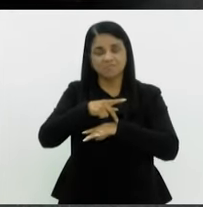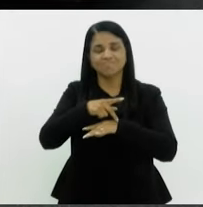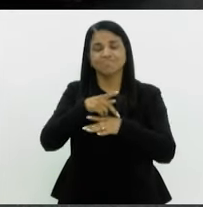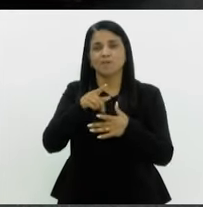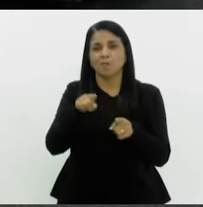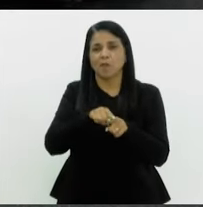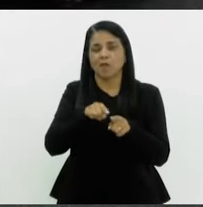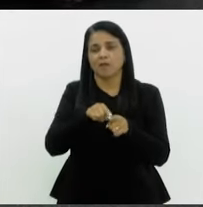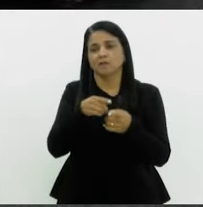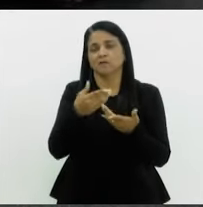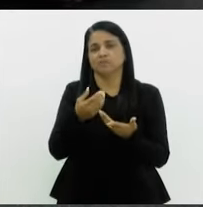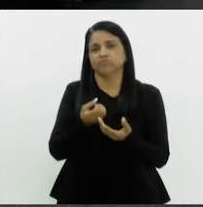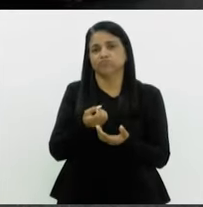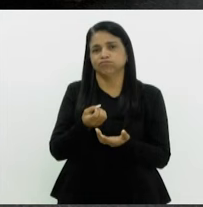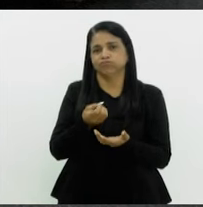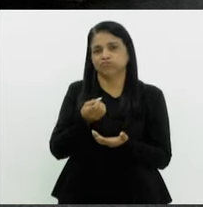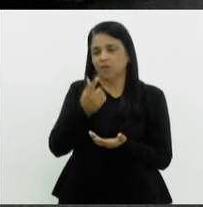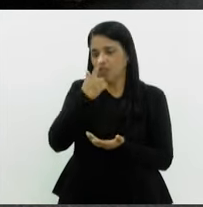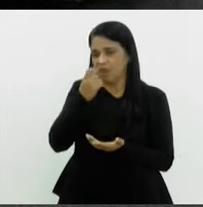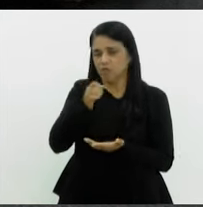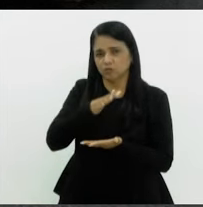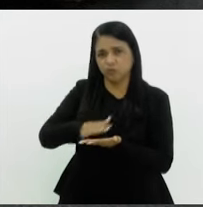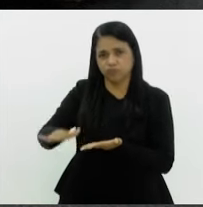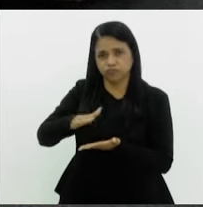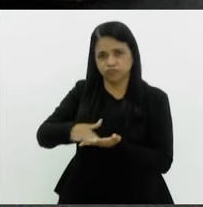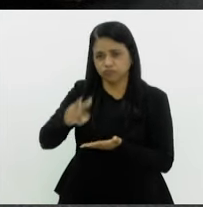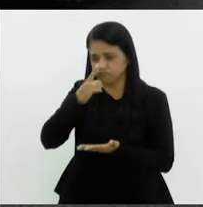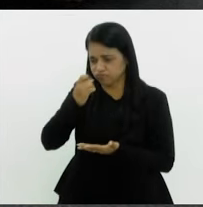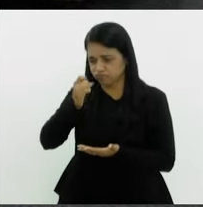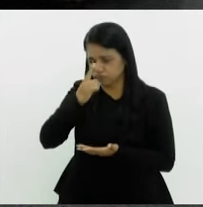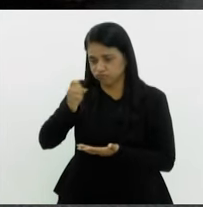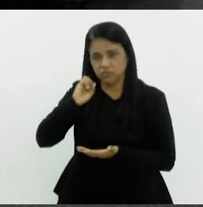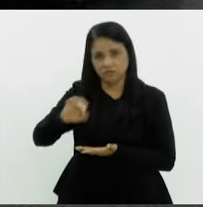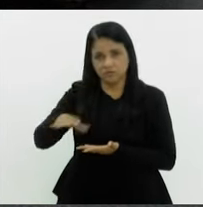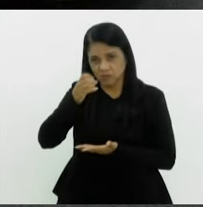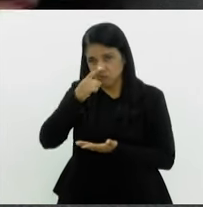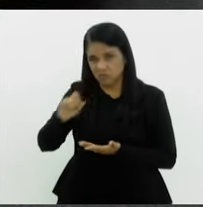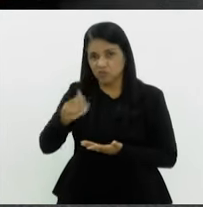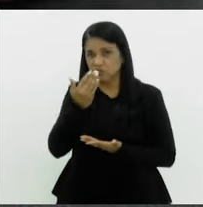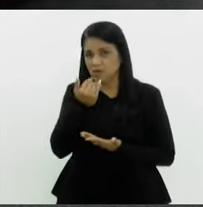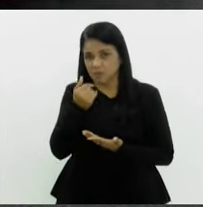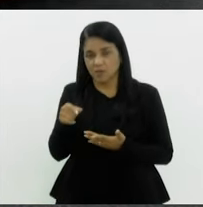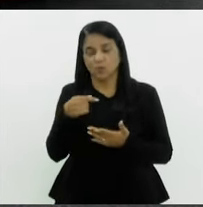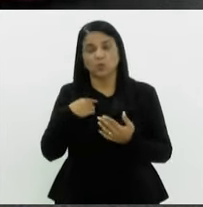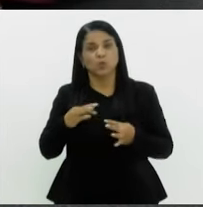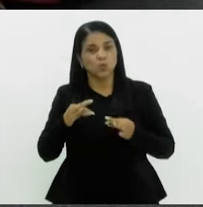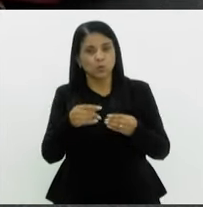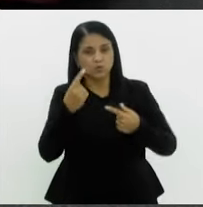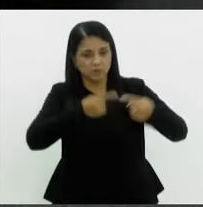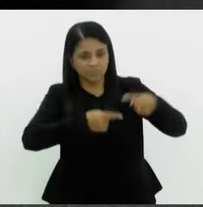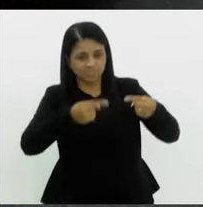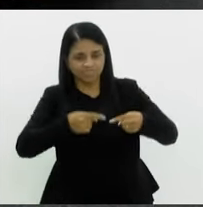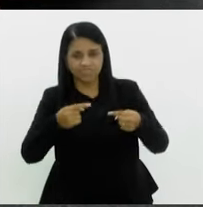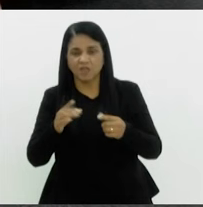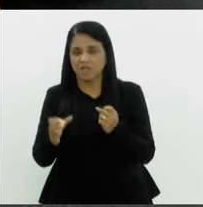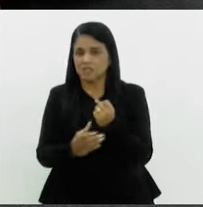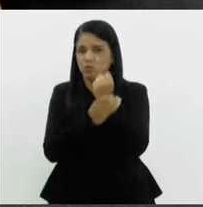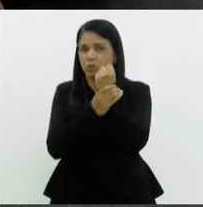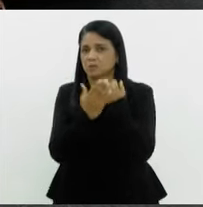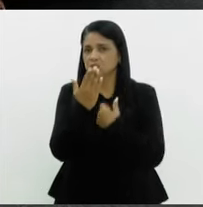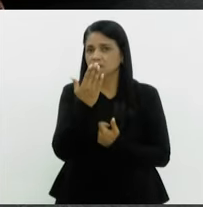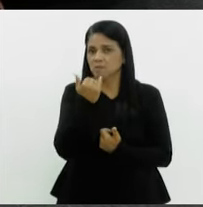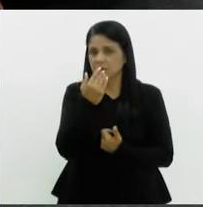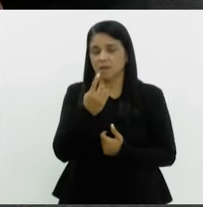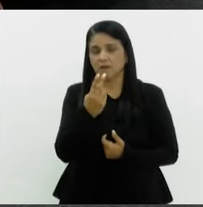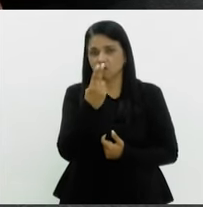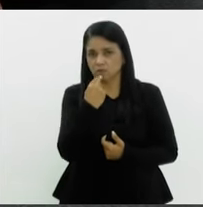desperdiça alimentos no mundo inteiro. Por isso que tudo que a gente puder fazer no debate da segurança alimentar e nutricional,